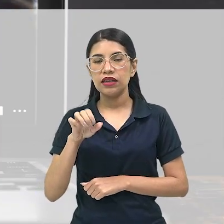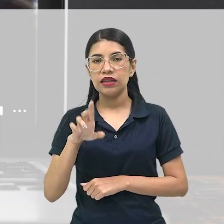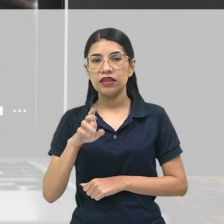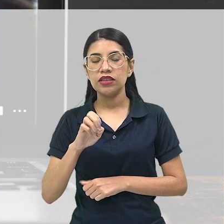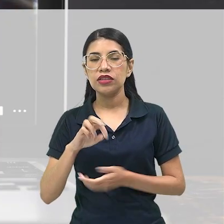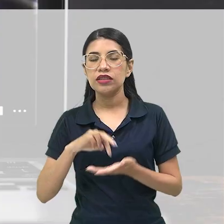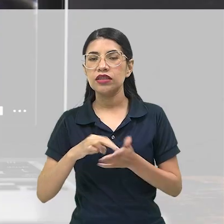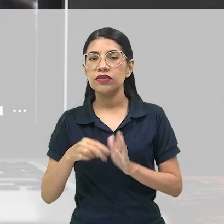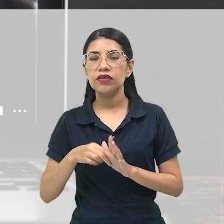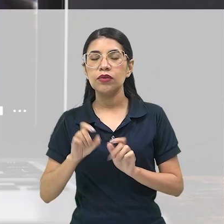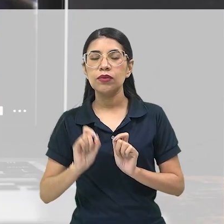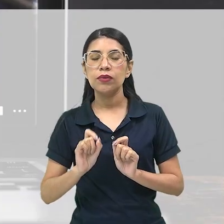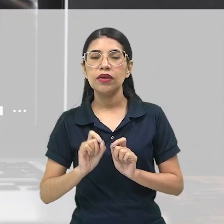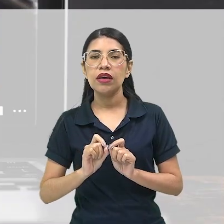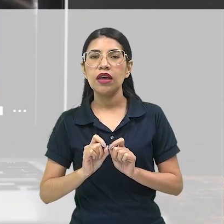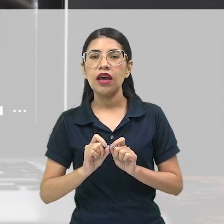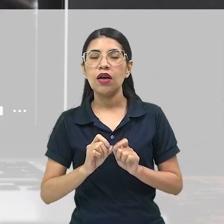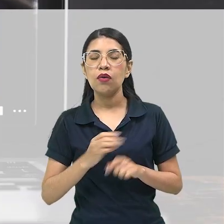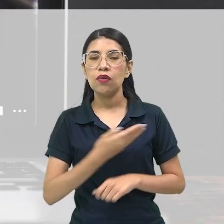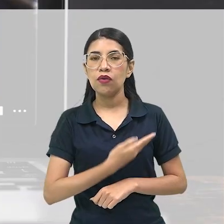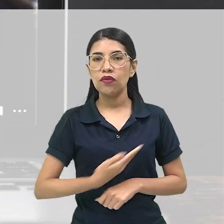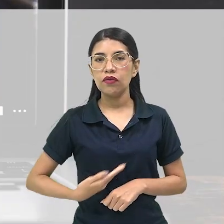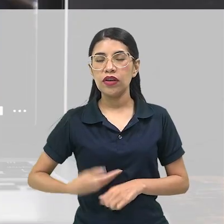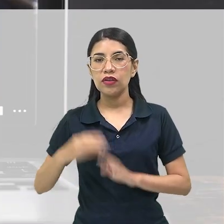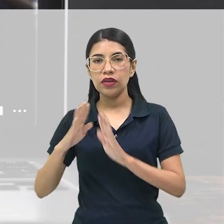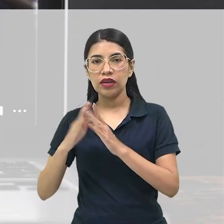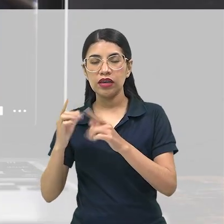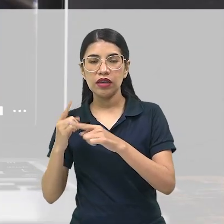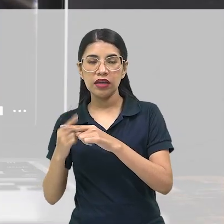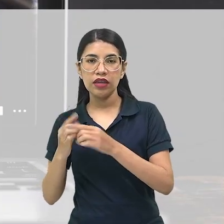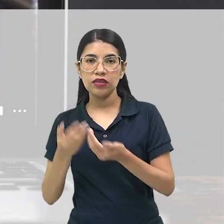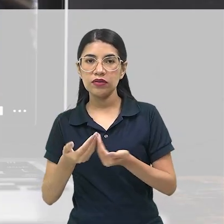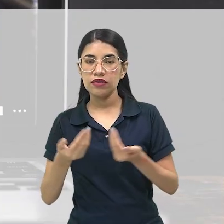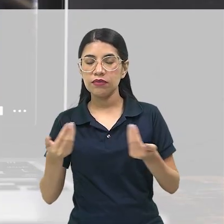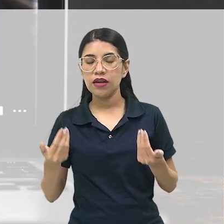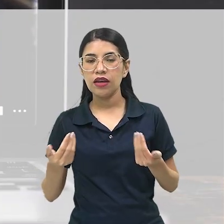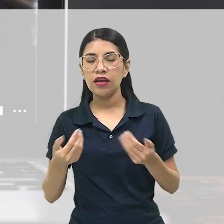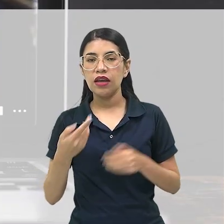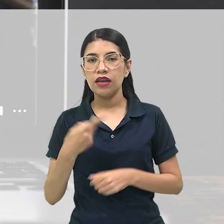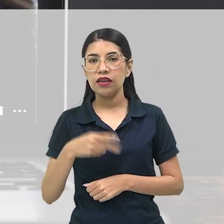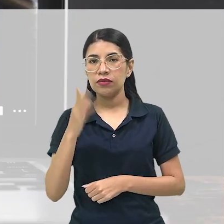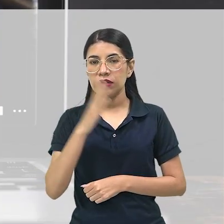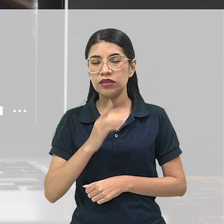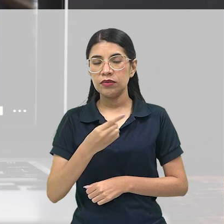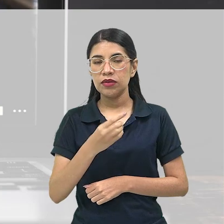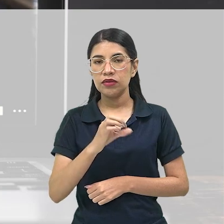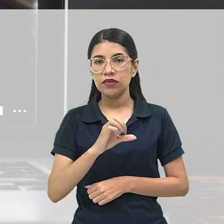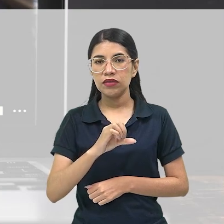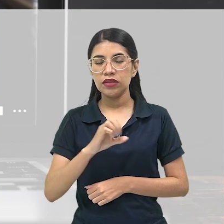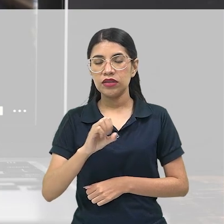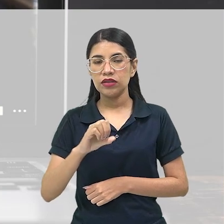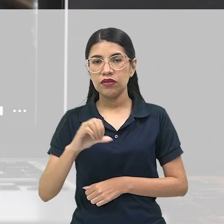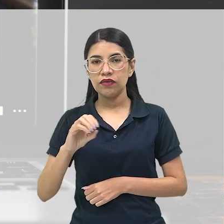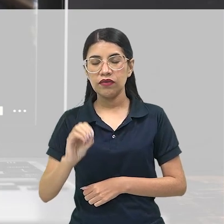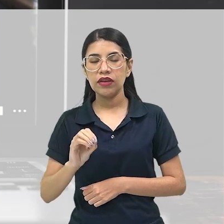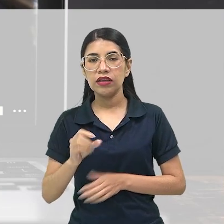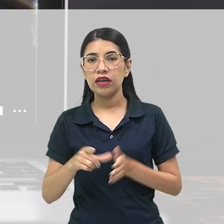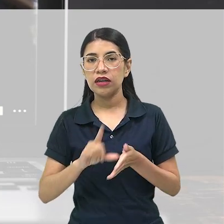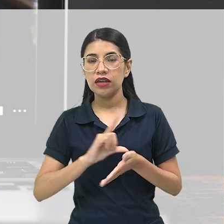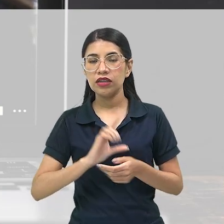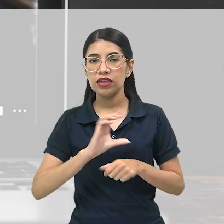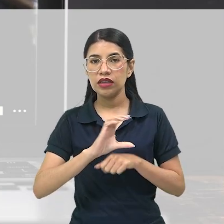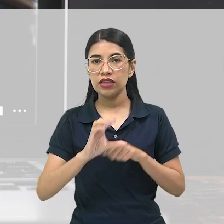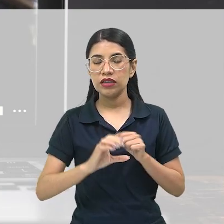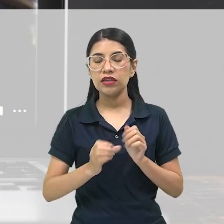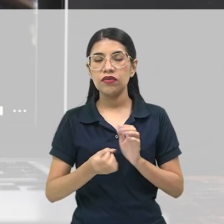É a separação Estado e Igreja. No Brasil, no ano de 1890, antes mesmo de nossa